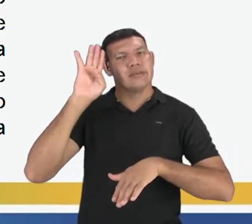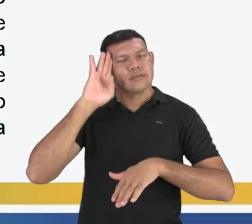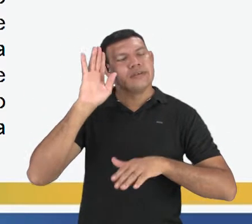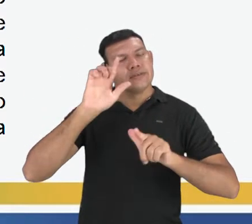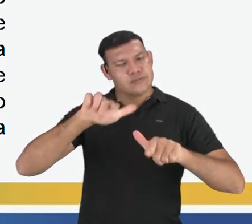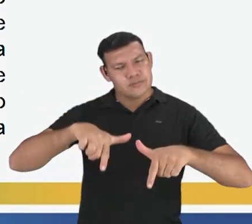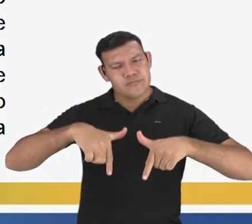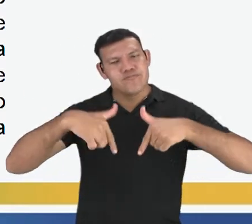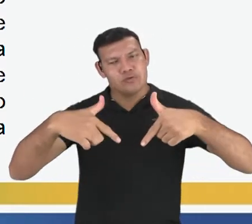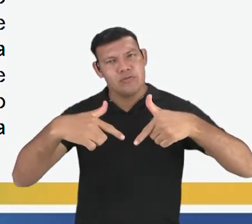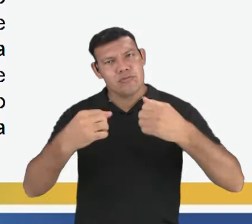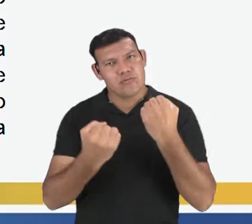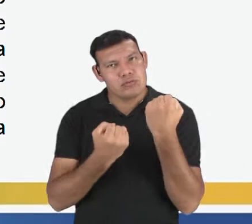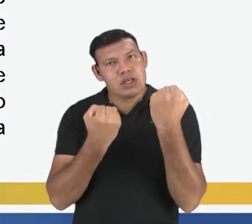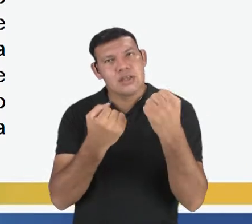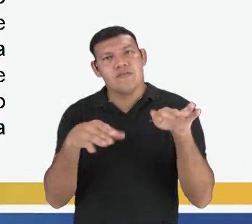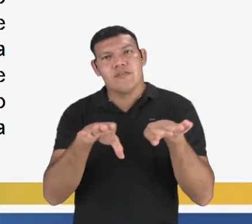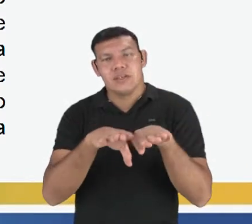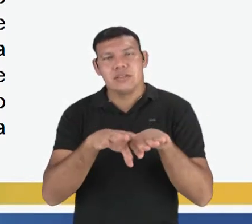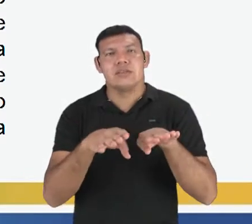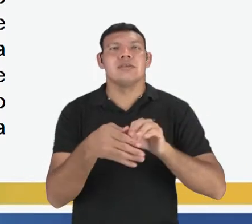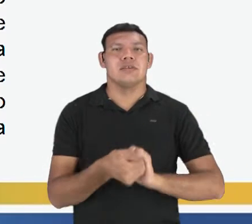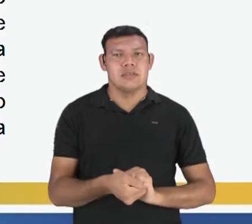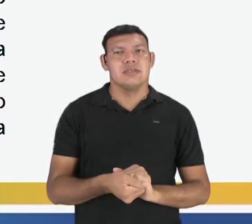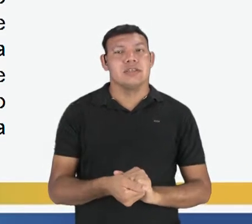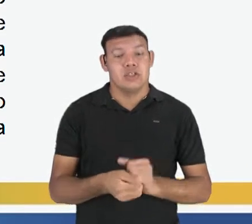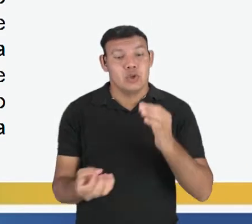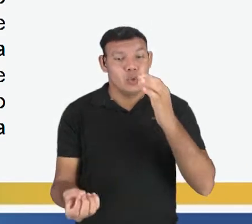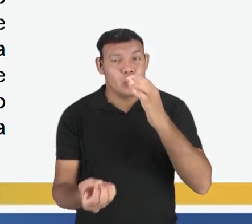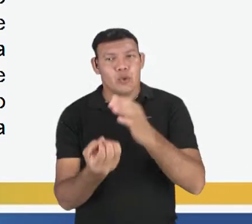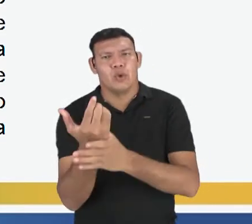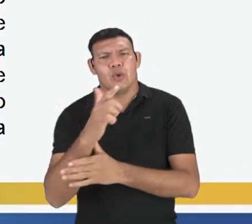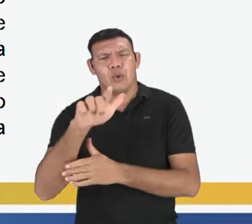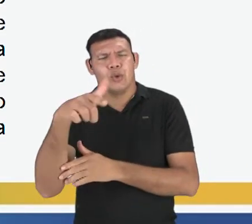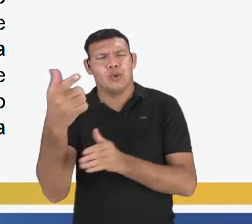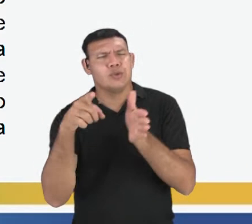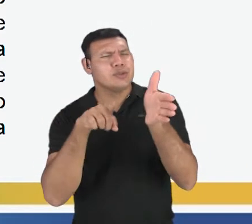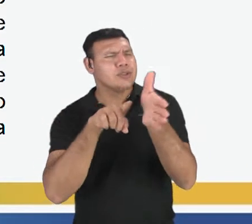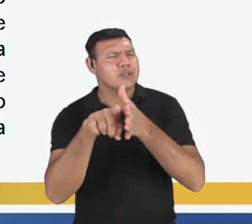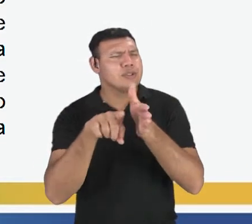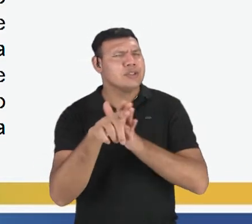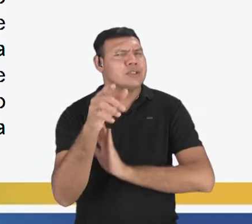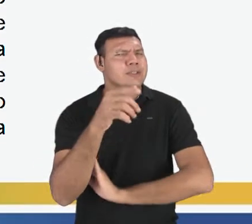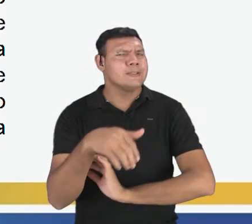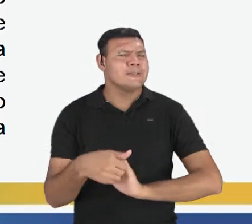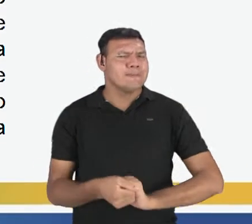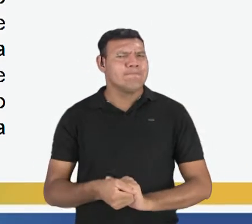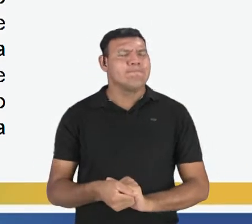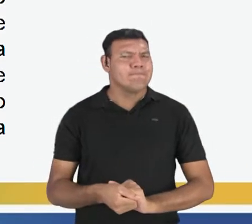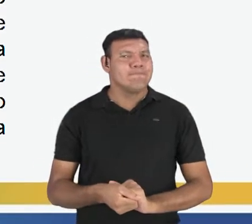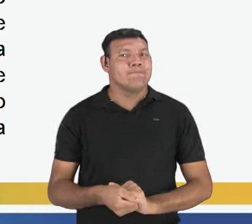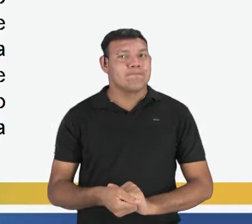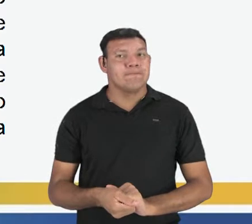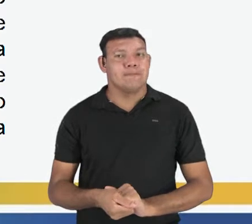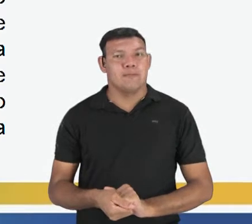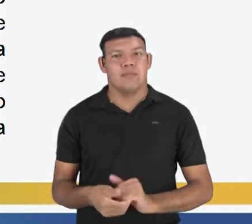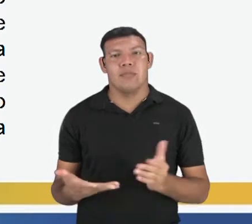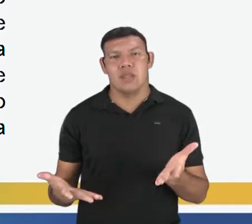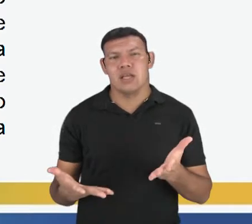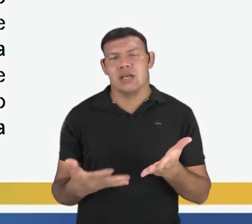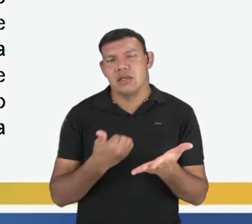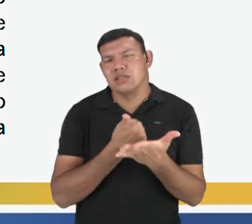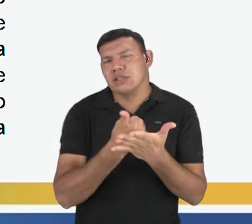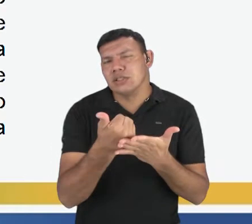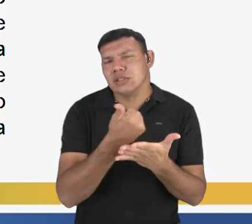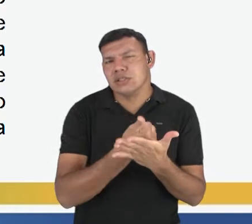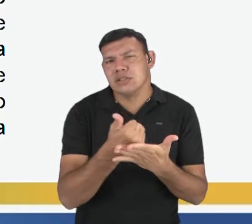e defende. A ideia difusa do conhecimento filosófico faz surgir um outro questionamento, em que consiste então